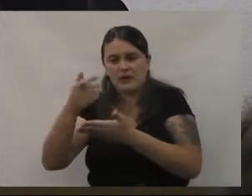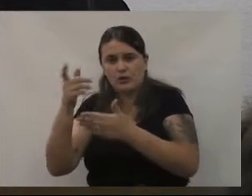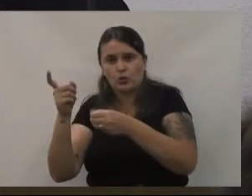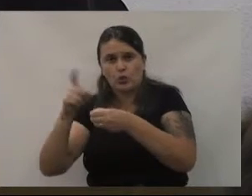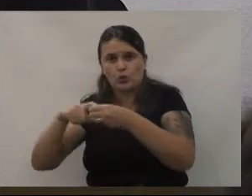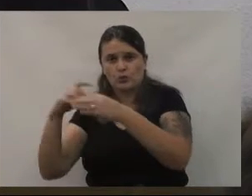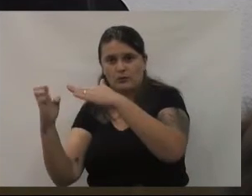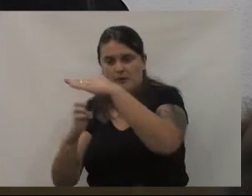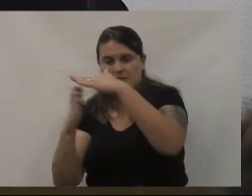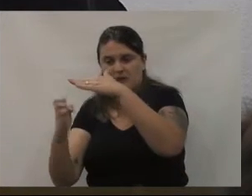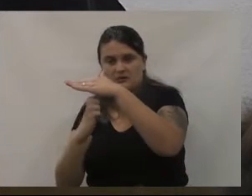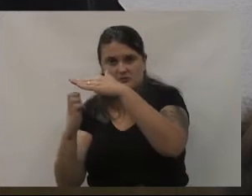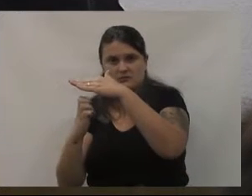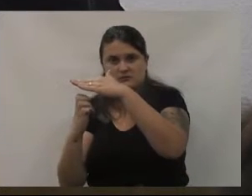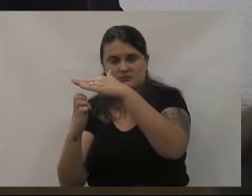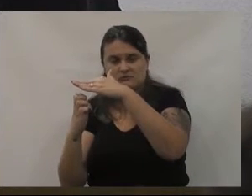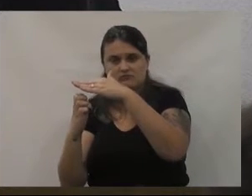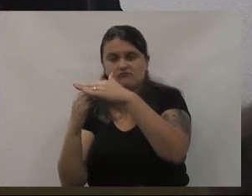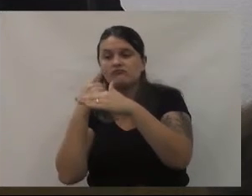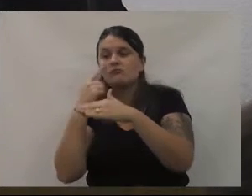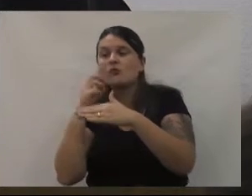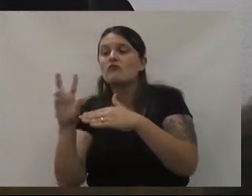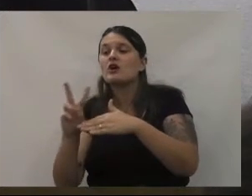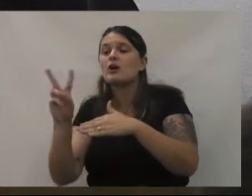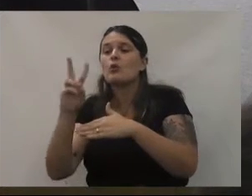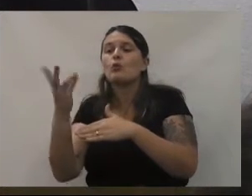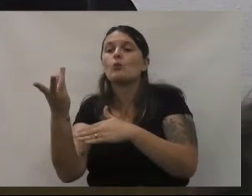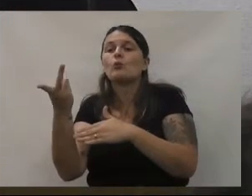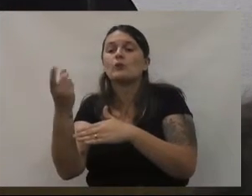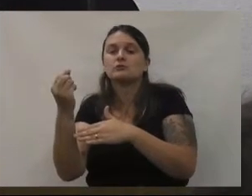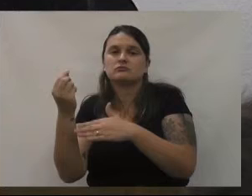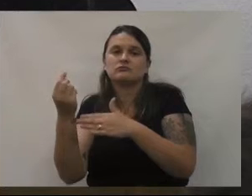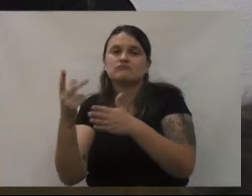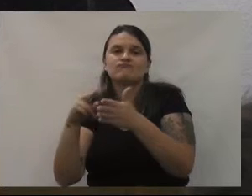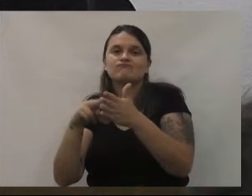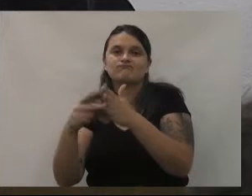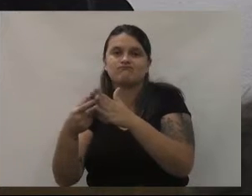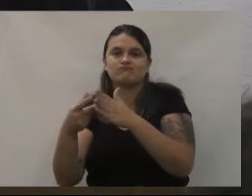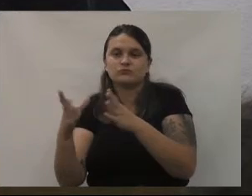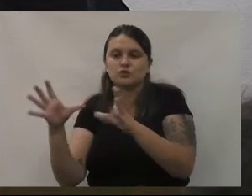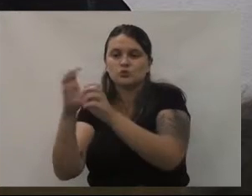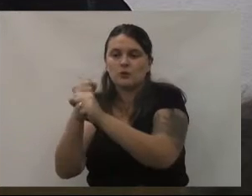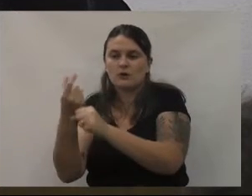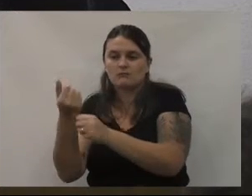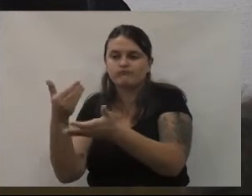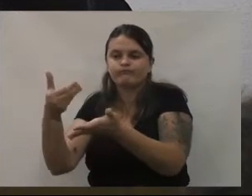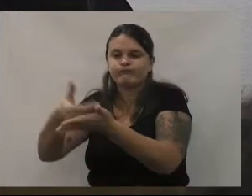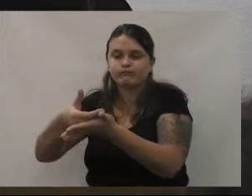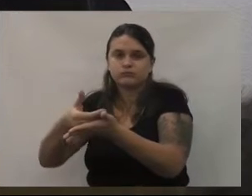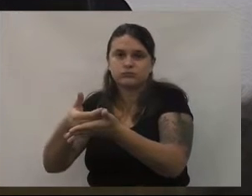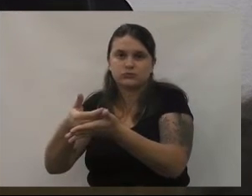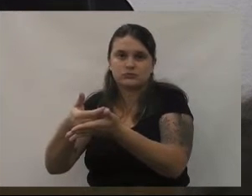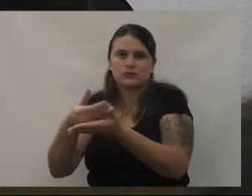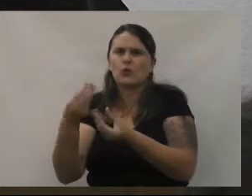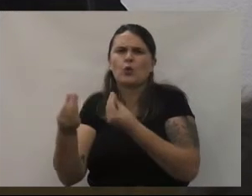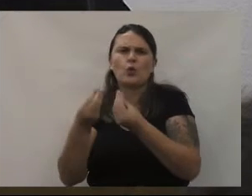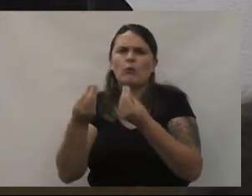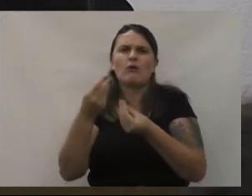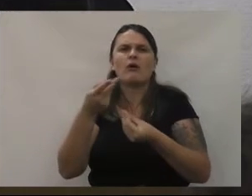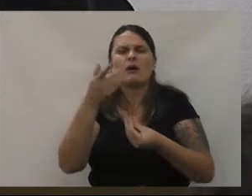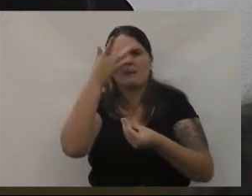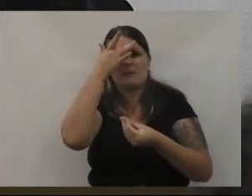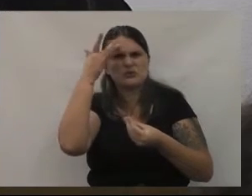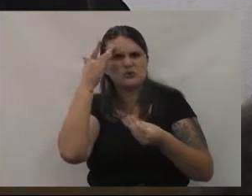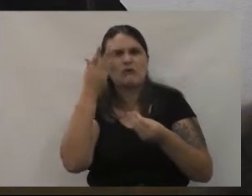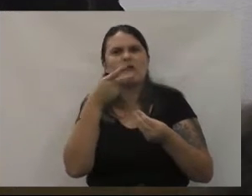empresário, do empregador. Então, quanto que significa isto no bolo? Então, como que vem a público dizer